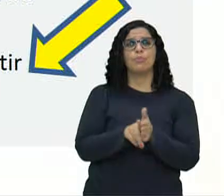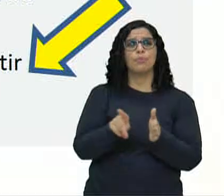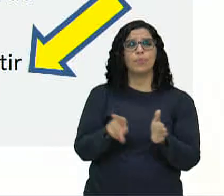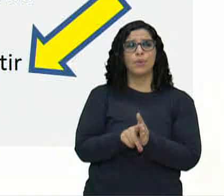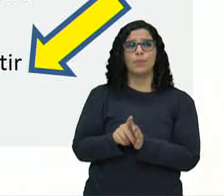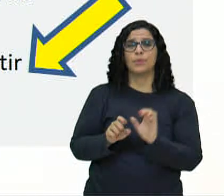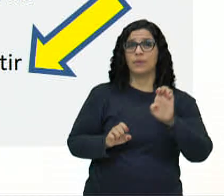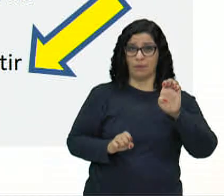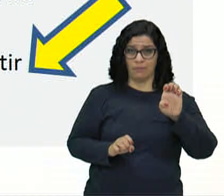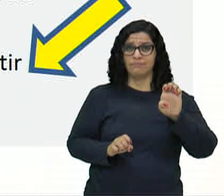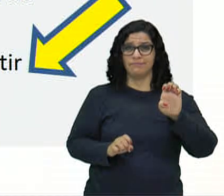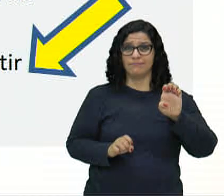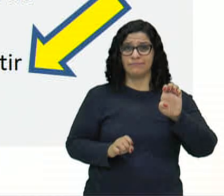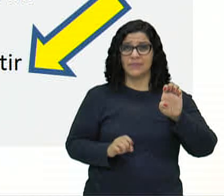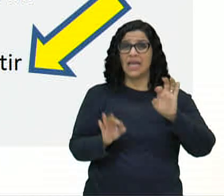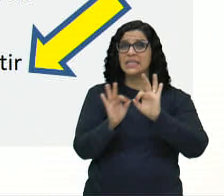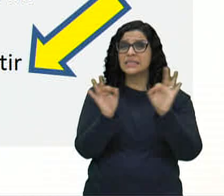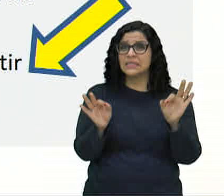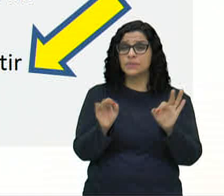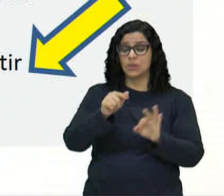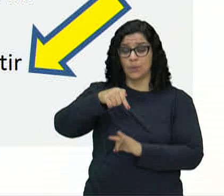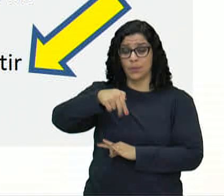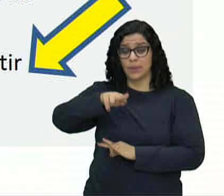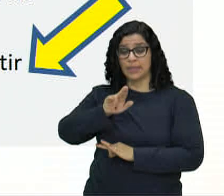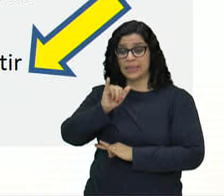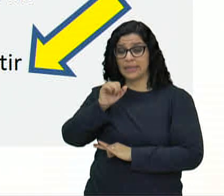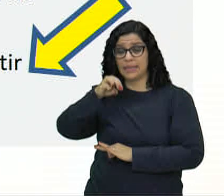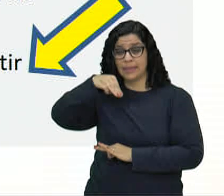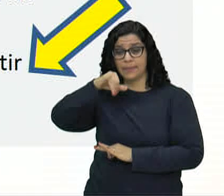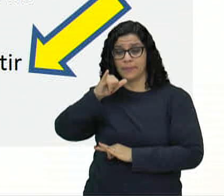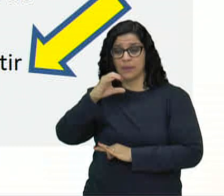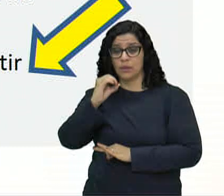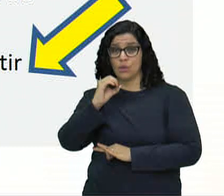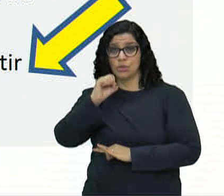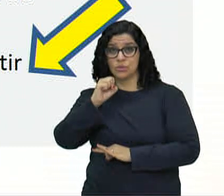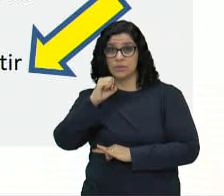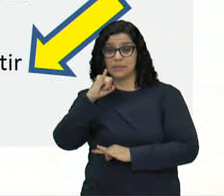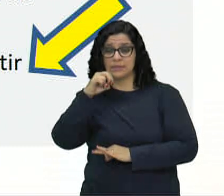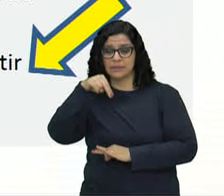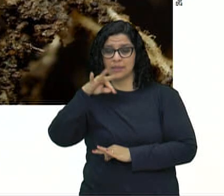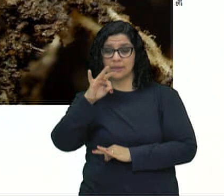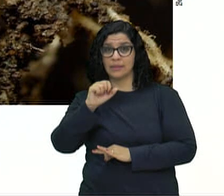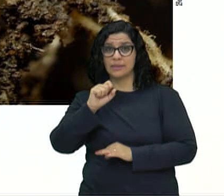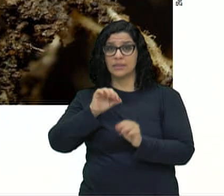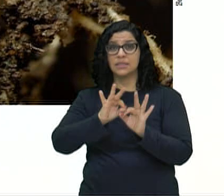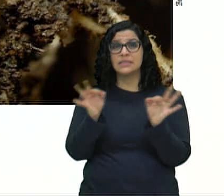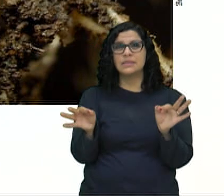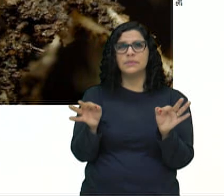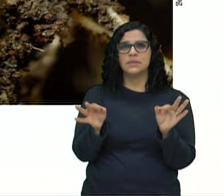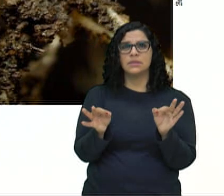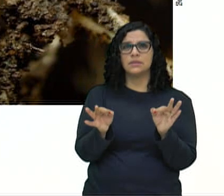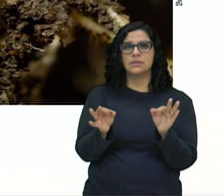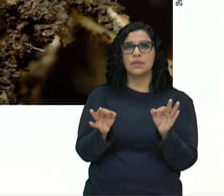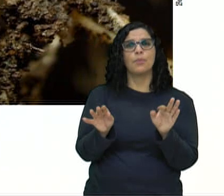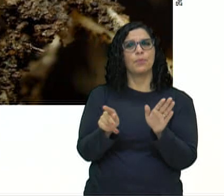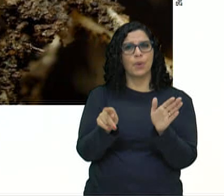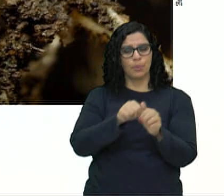inorgânicas simples. Então a quimiossíntese é retirar energia dessas substâncias simples. Como assim?